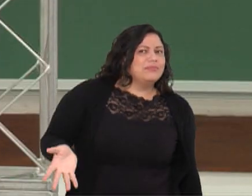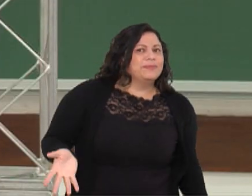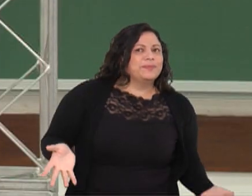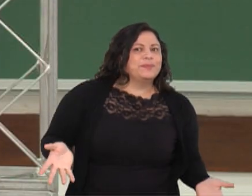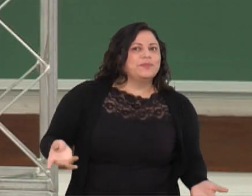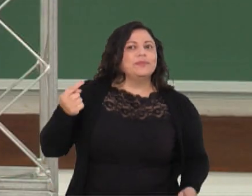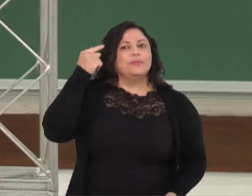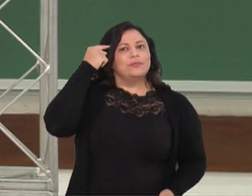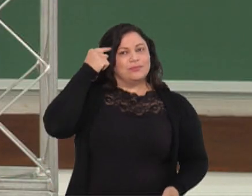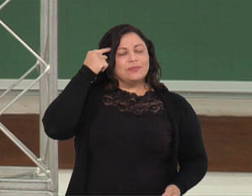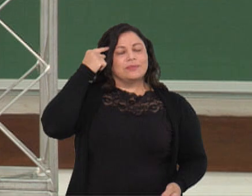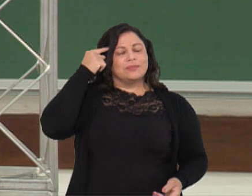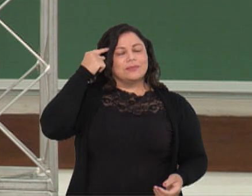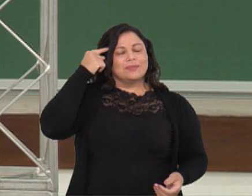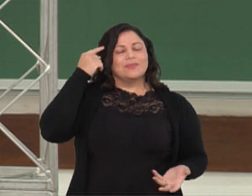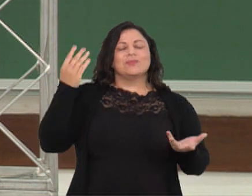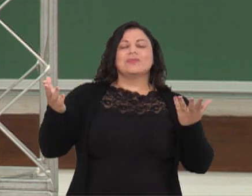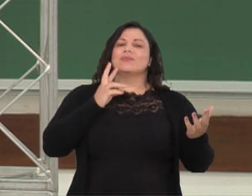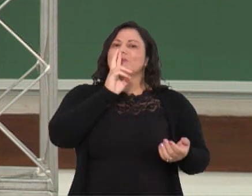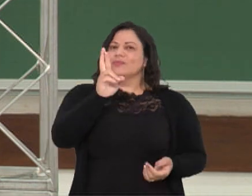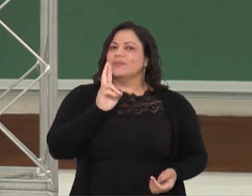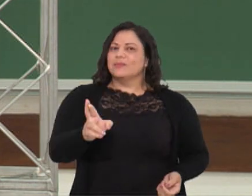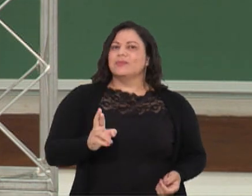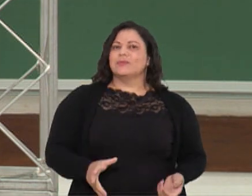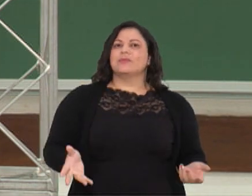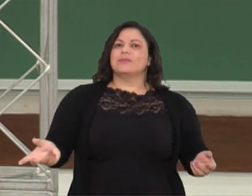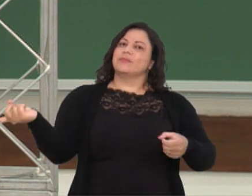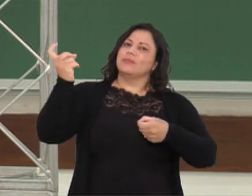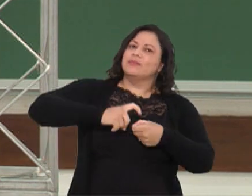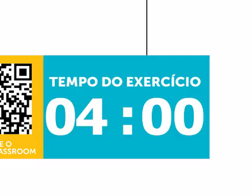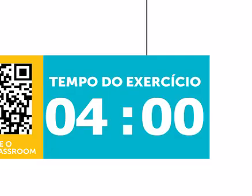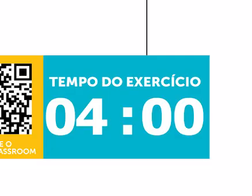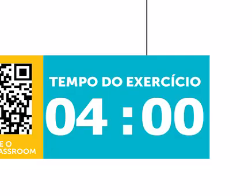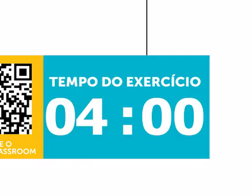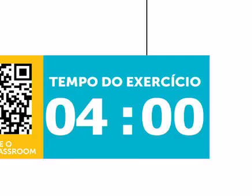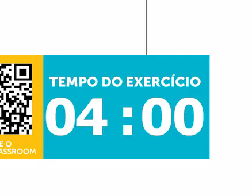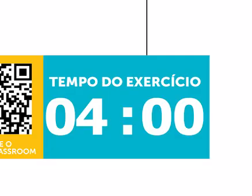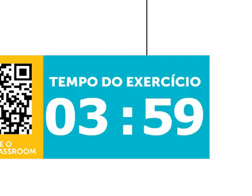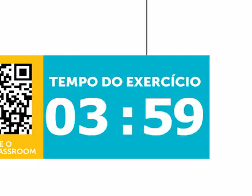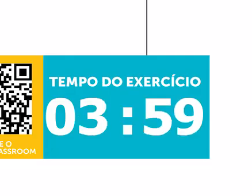Vamos então pensar um pouco sobre a resposta dessa pergunta. Já voltamos.